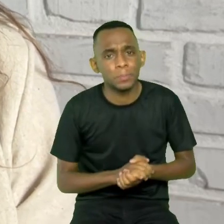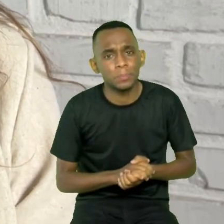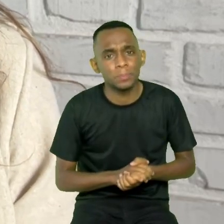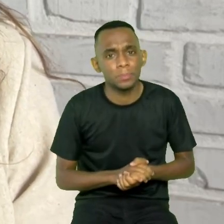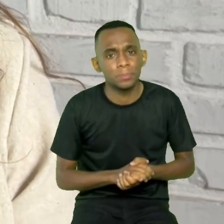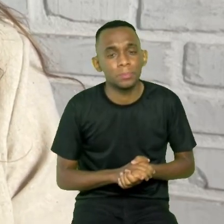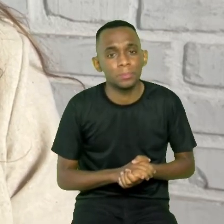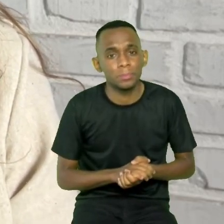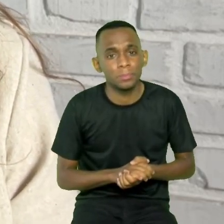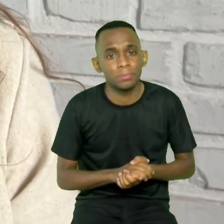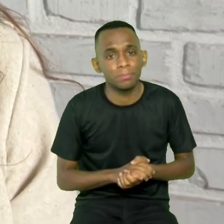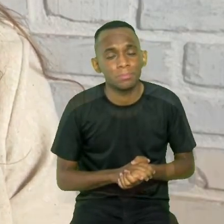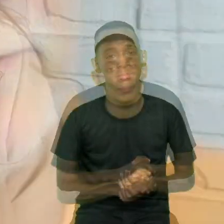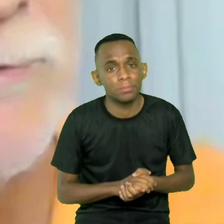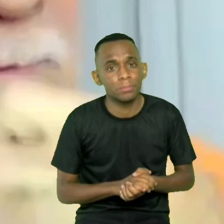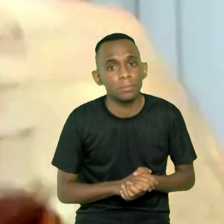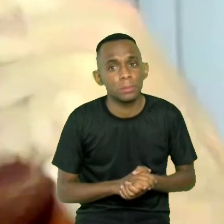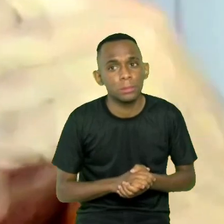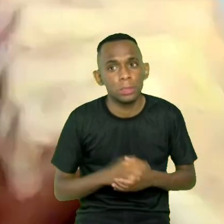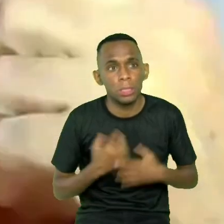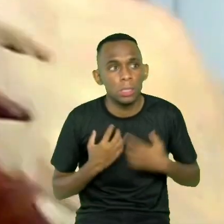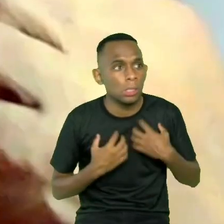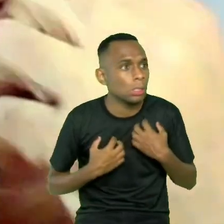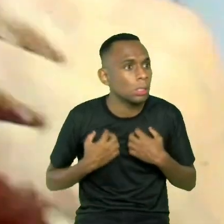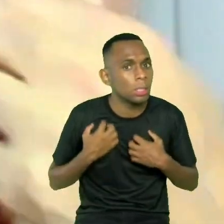Suspense eu acho um gênero